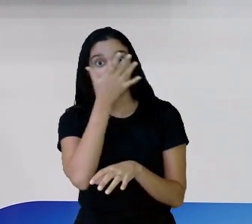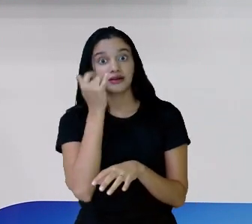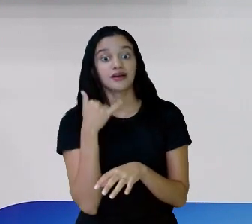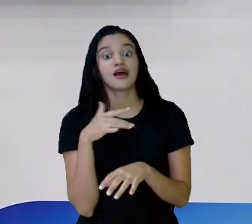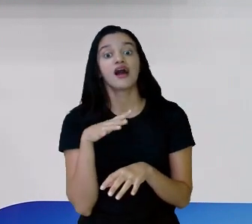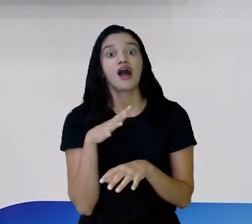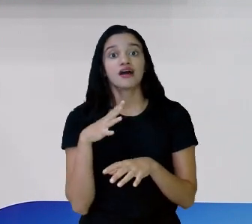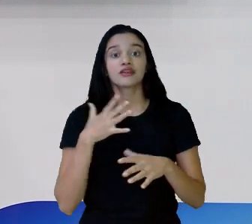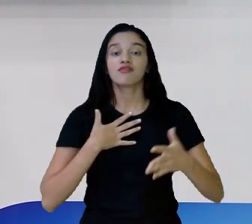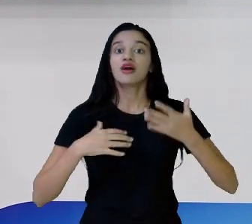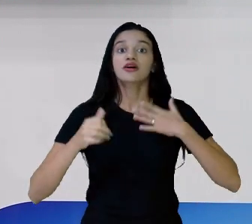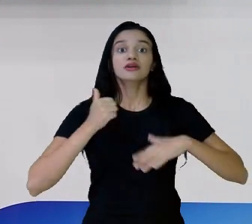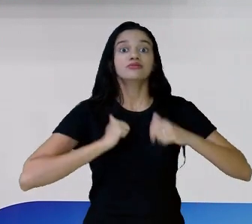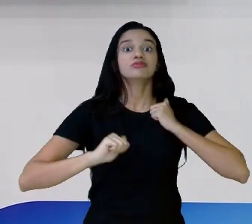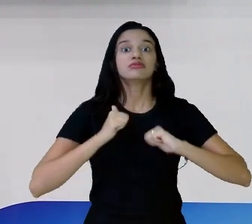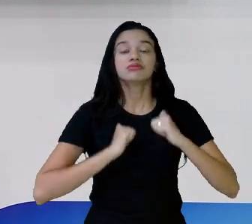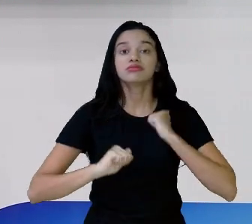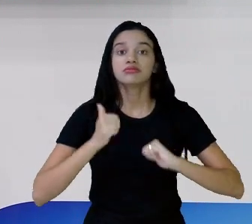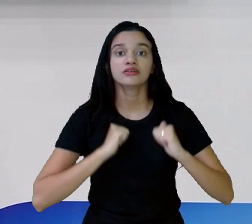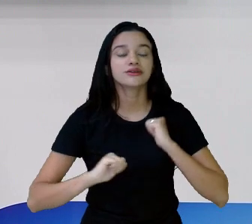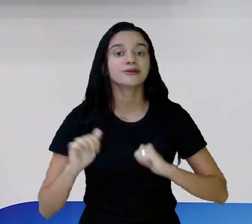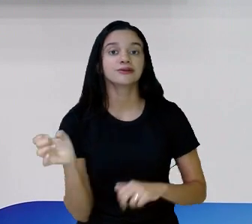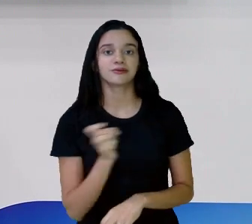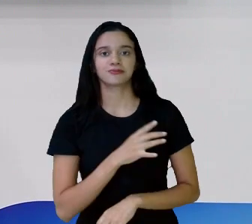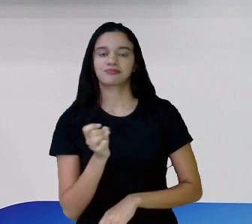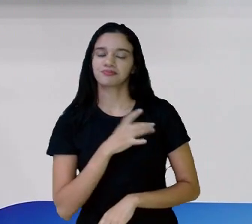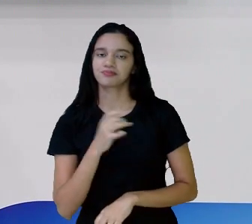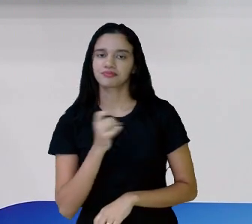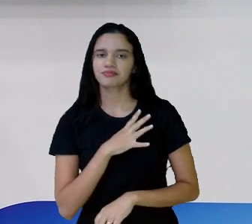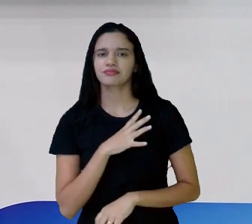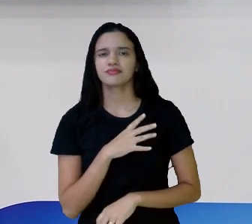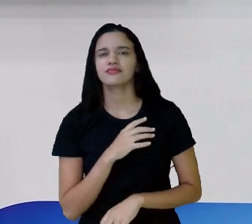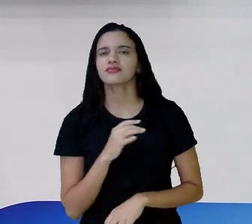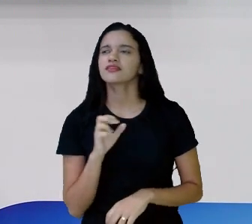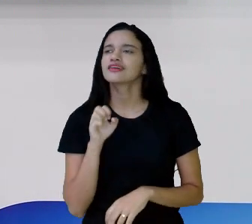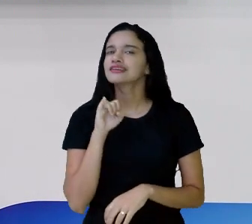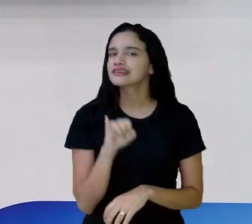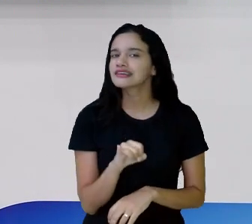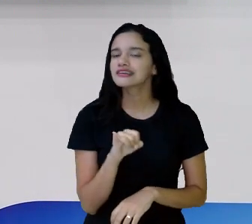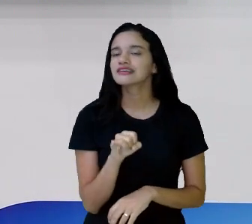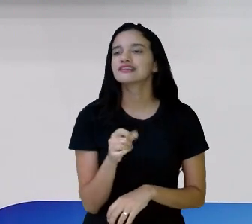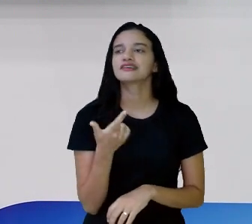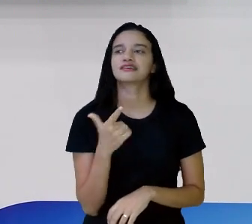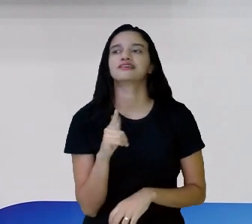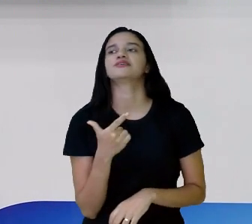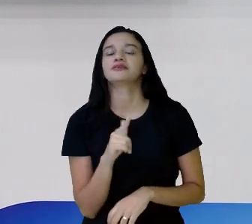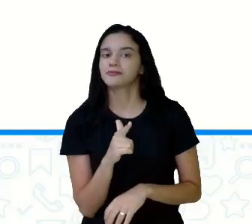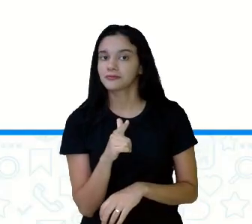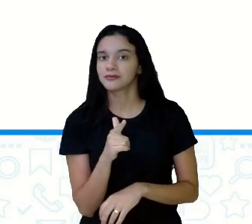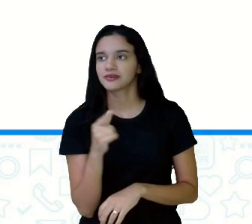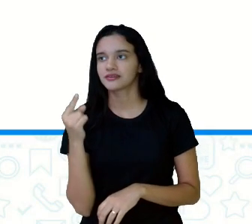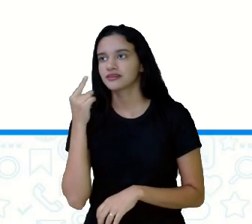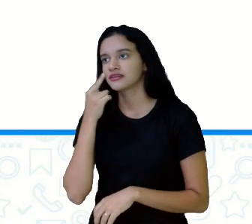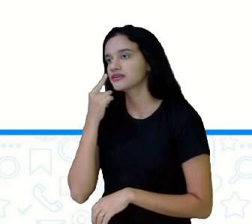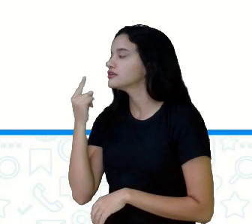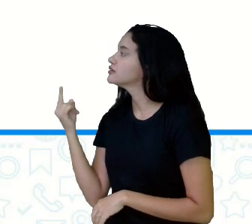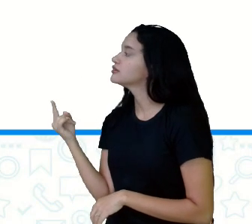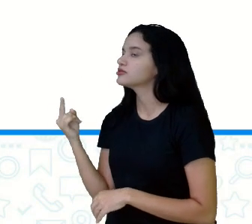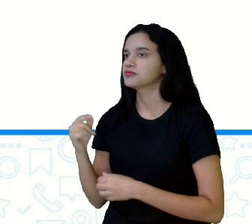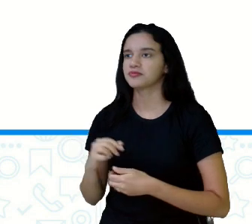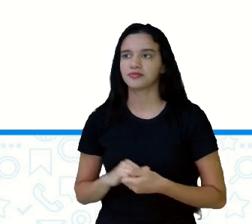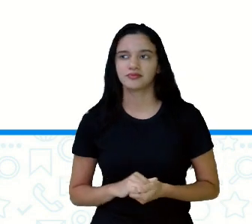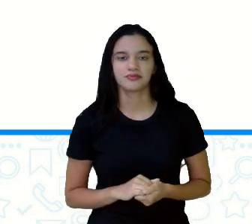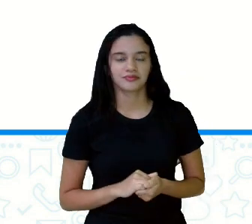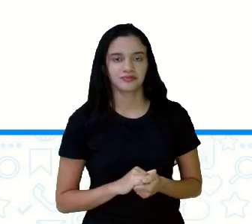dona Capivara? Que horror, que horror, que horror. Será que se não tivesse aqui, ó, esse